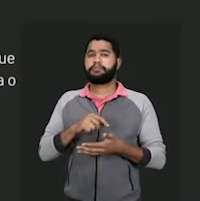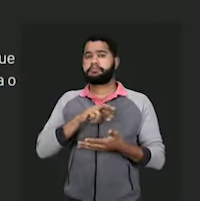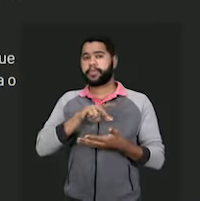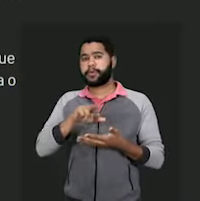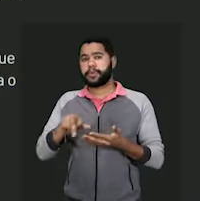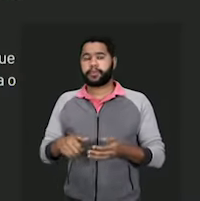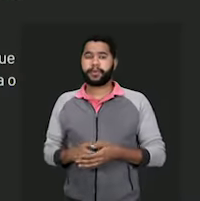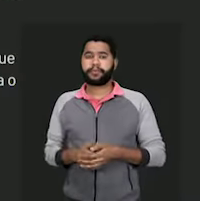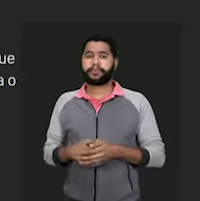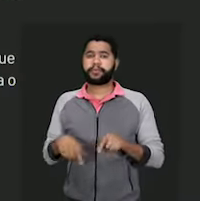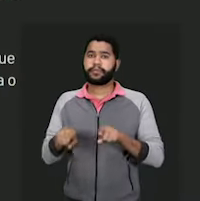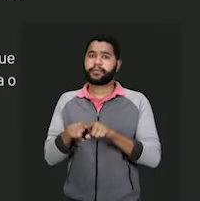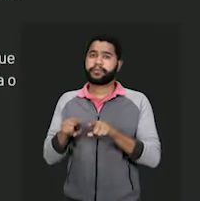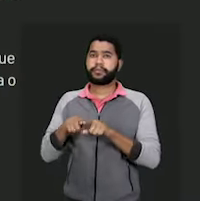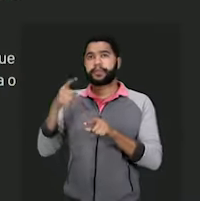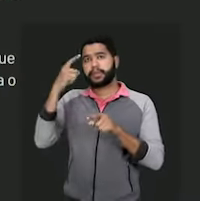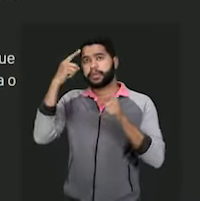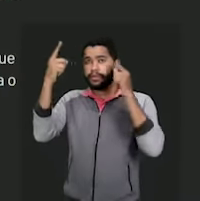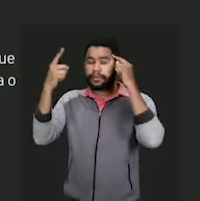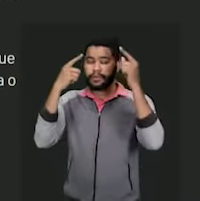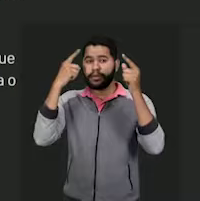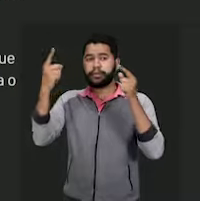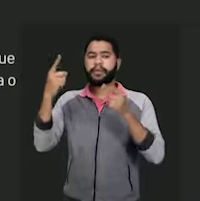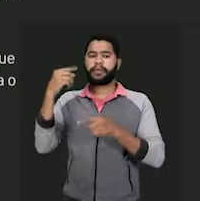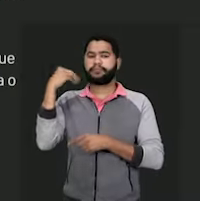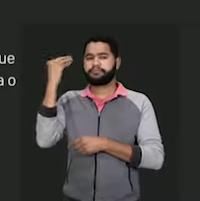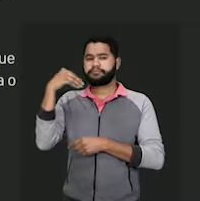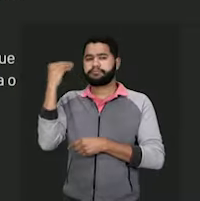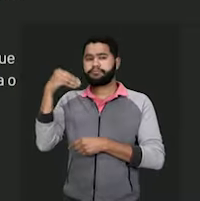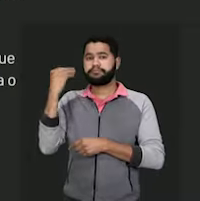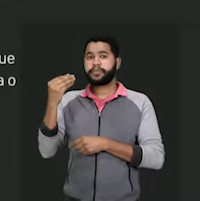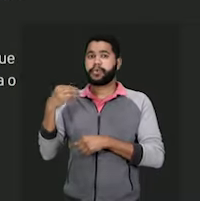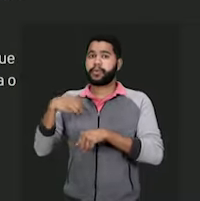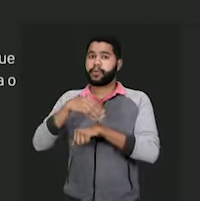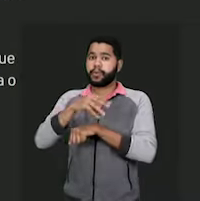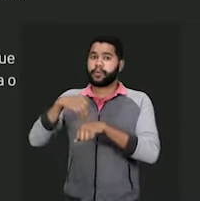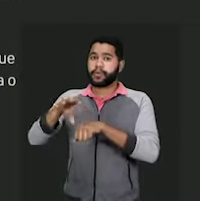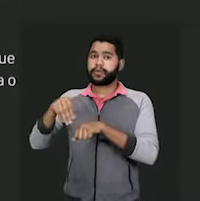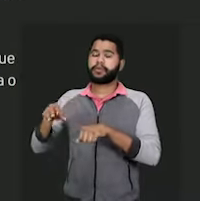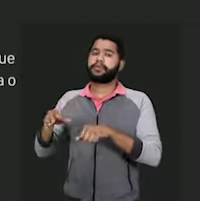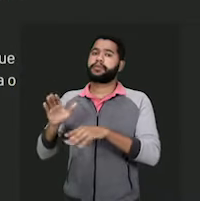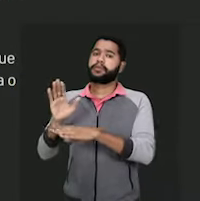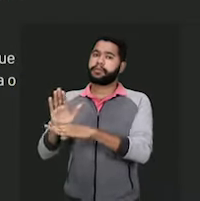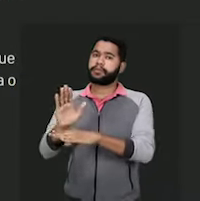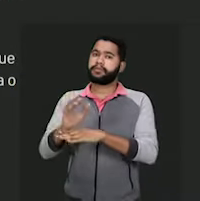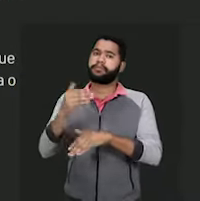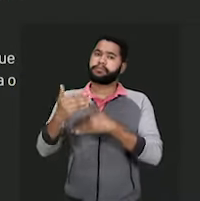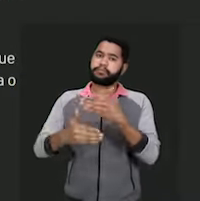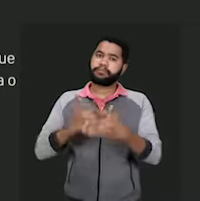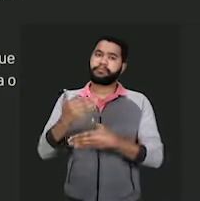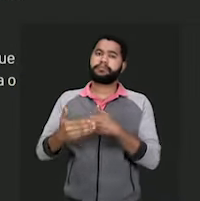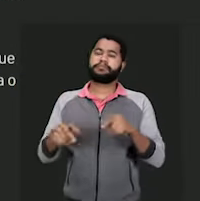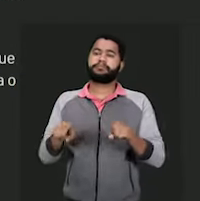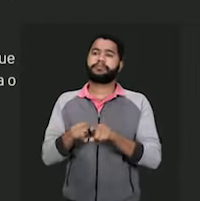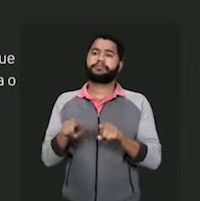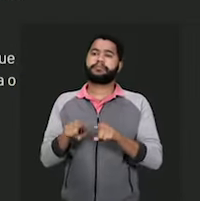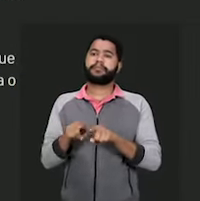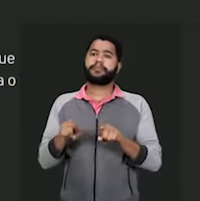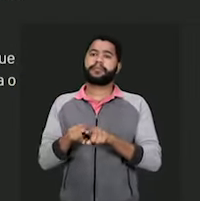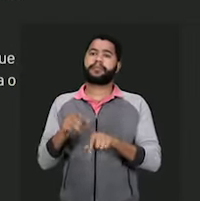etc compartilhar ideias e experiências porque compartilhar conhecimento contribui para o desenvolvimento